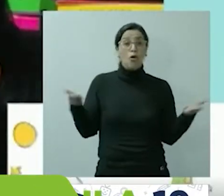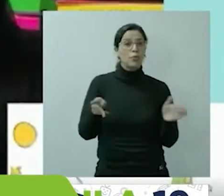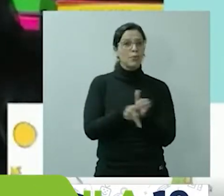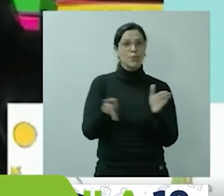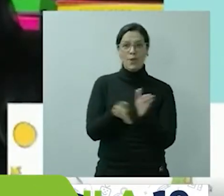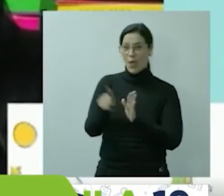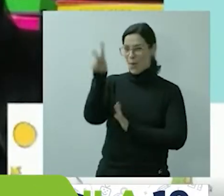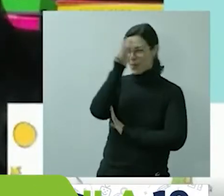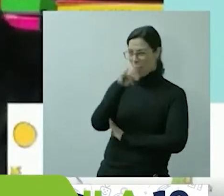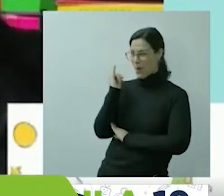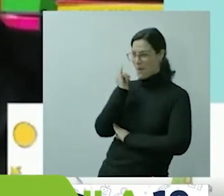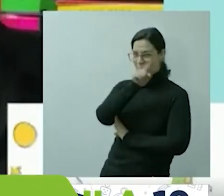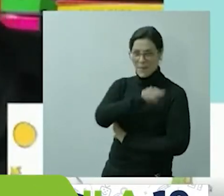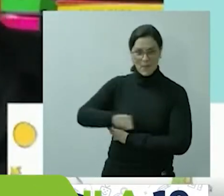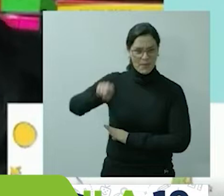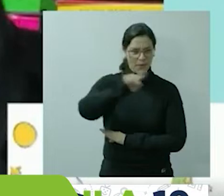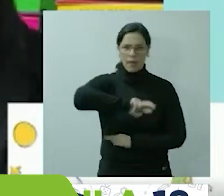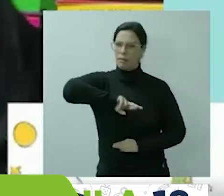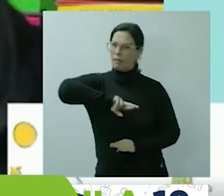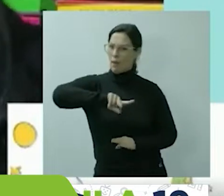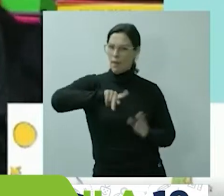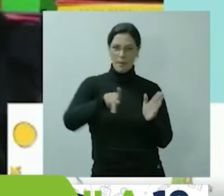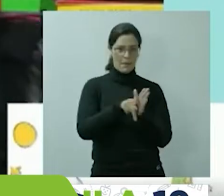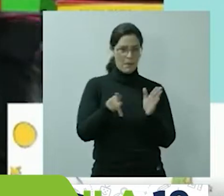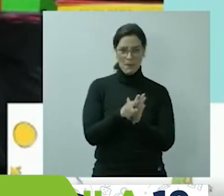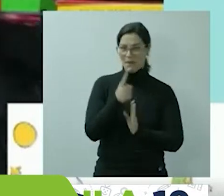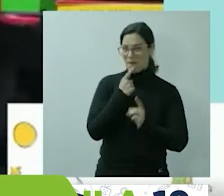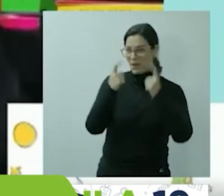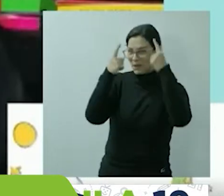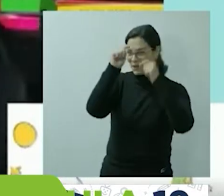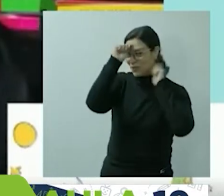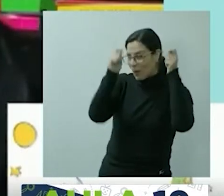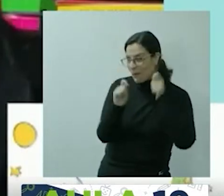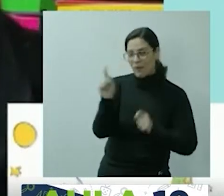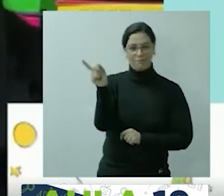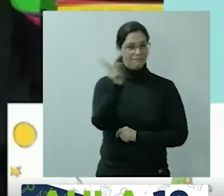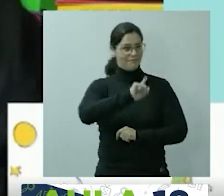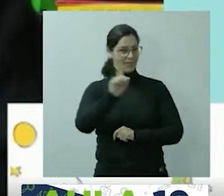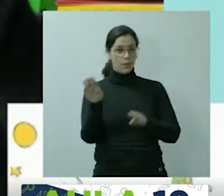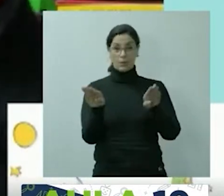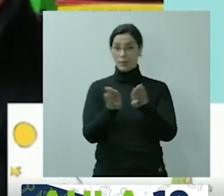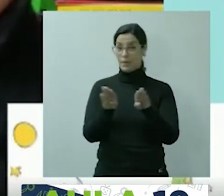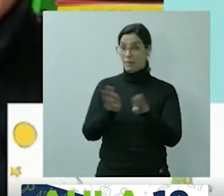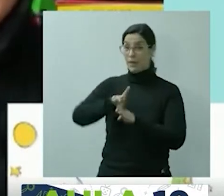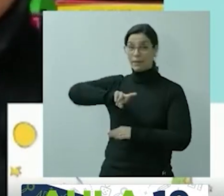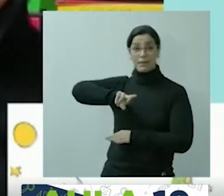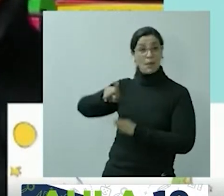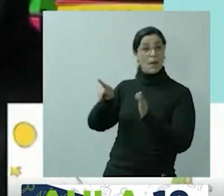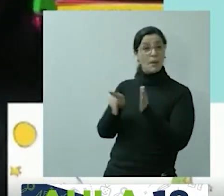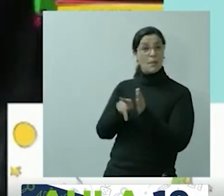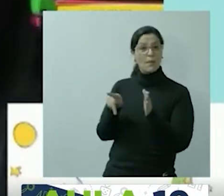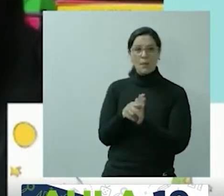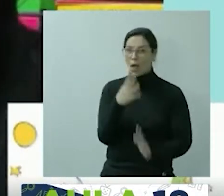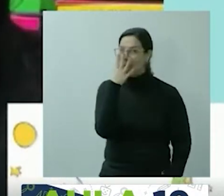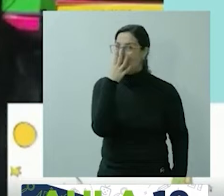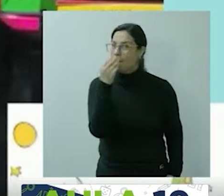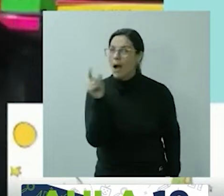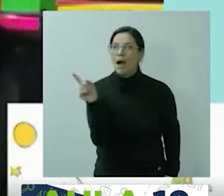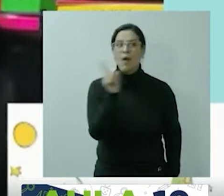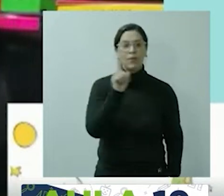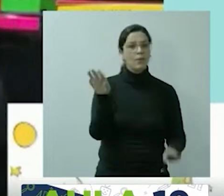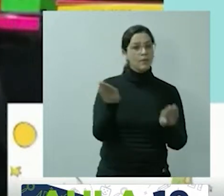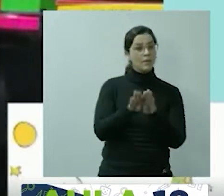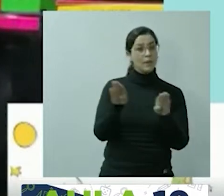contar uma história para você. Mas não é história de Chapeuzinho Vermelho, não é história de Lobo Mau